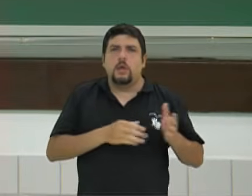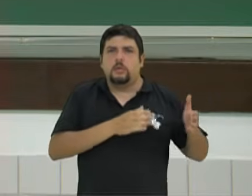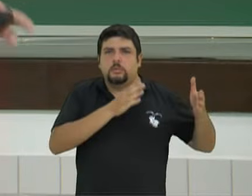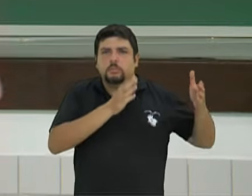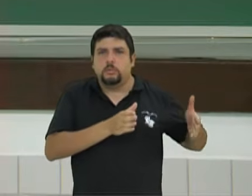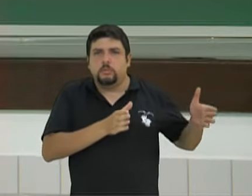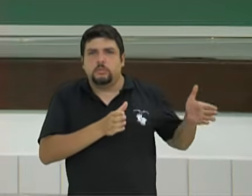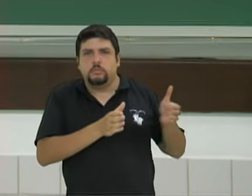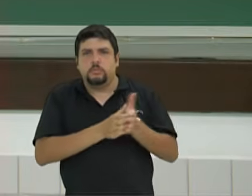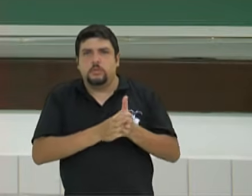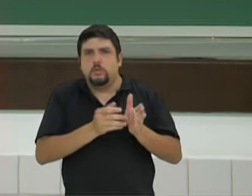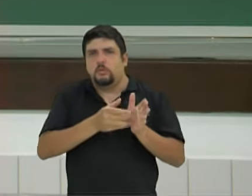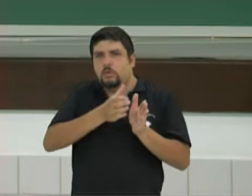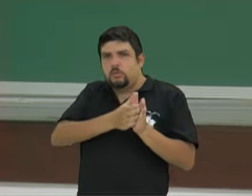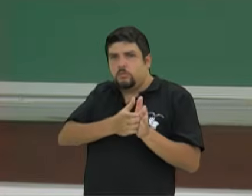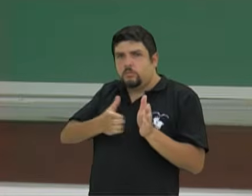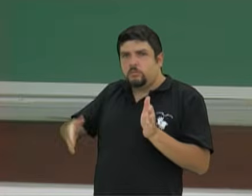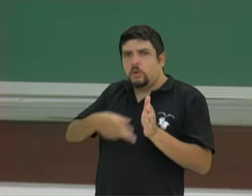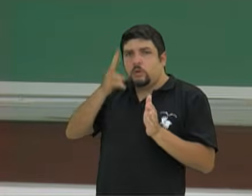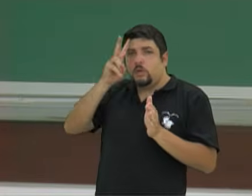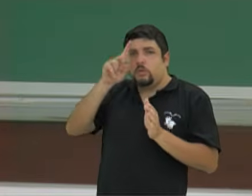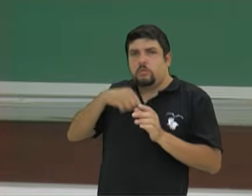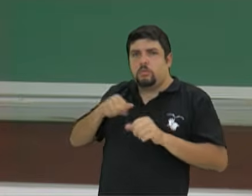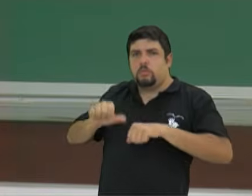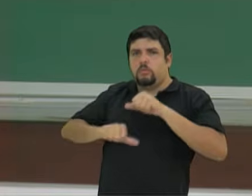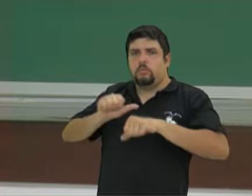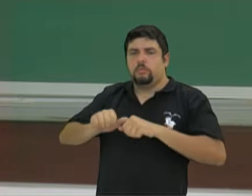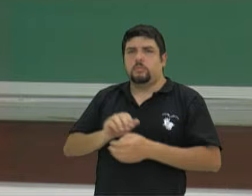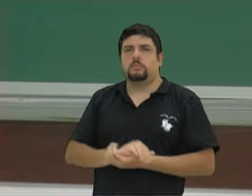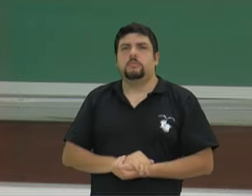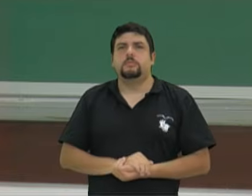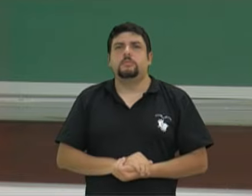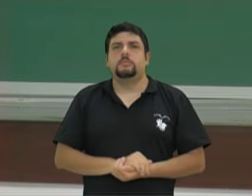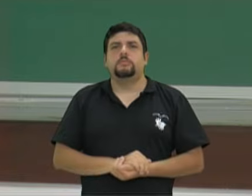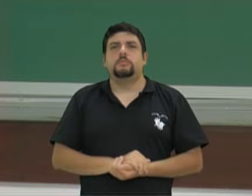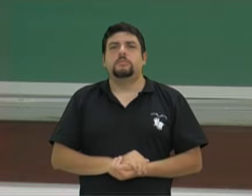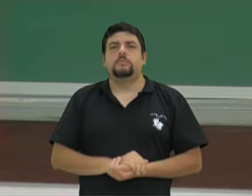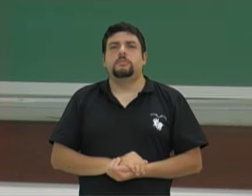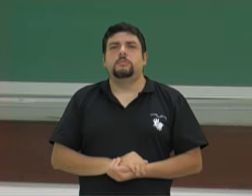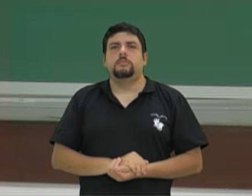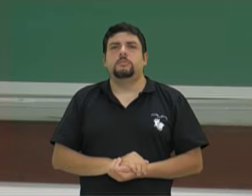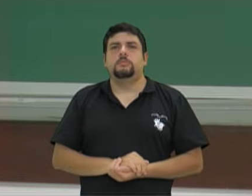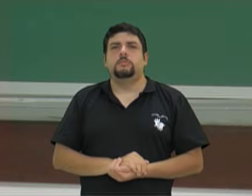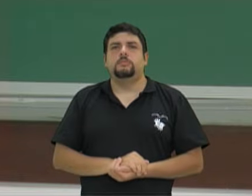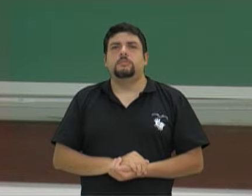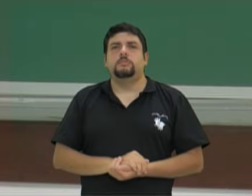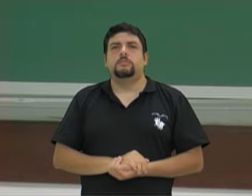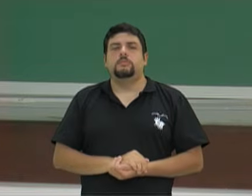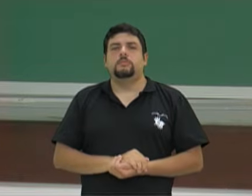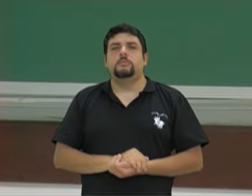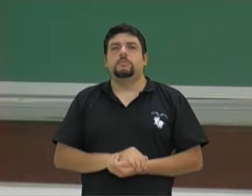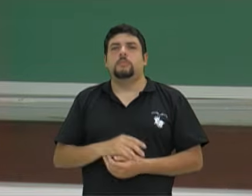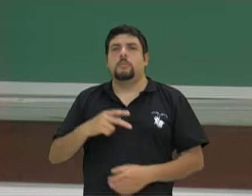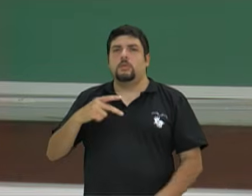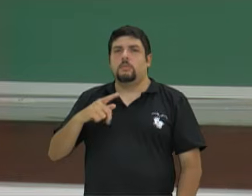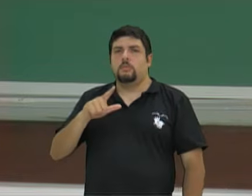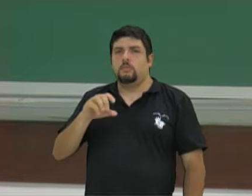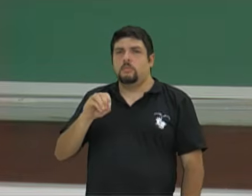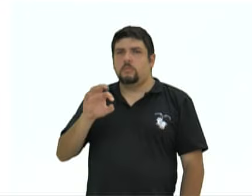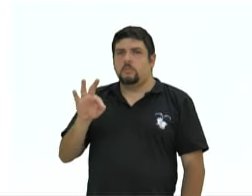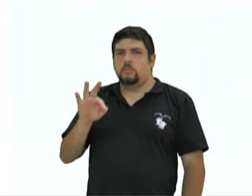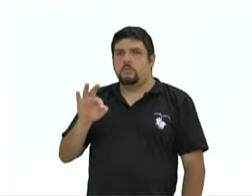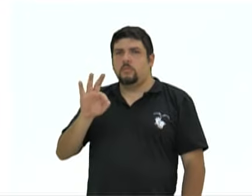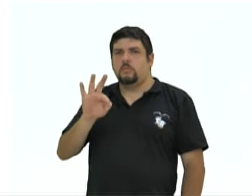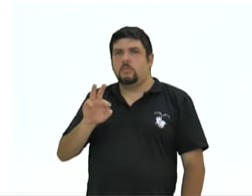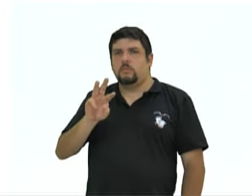Uma reviravolta na história daquele ator, né? Do protagonista. Então vamos lá, o plot twist ou plot point